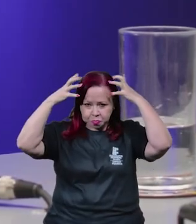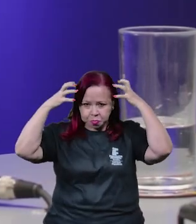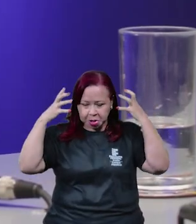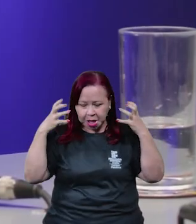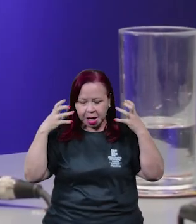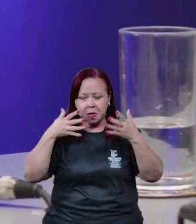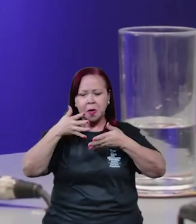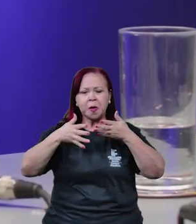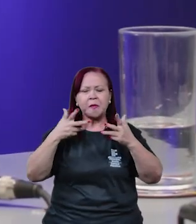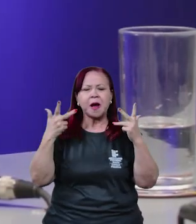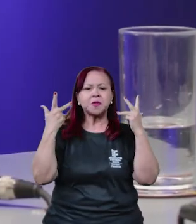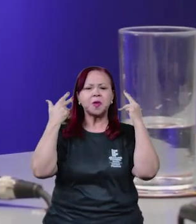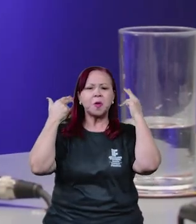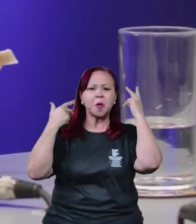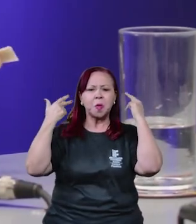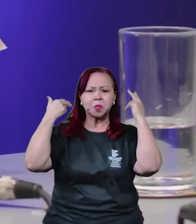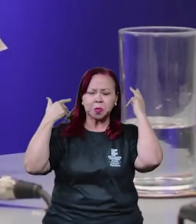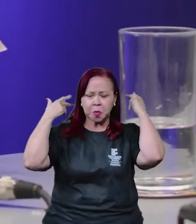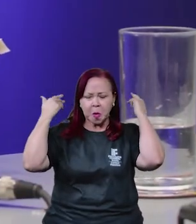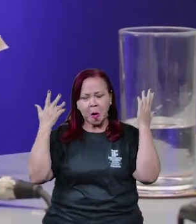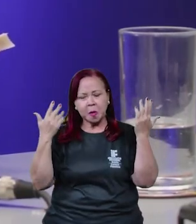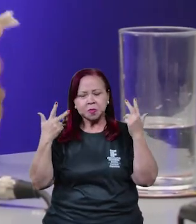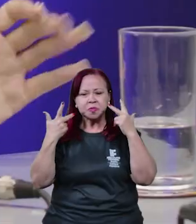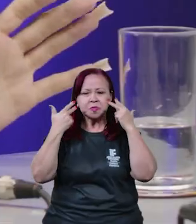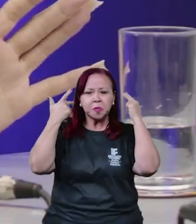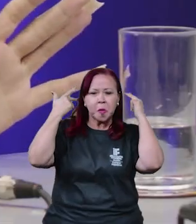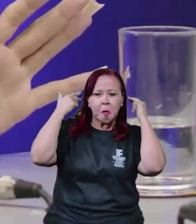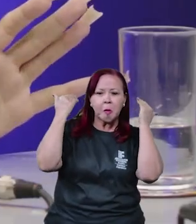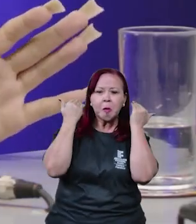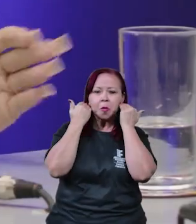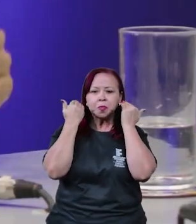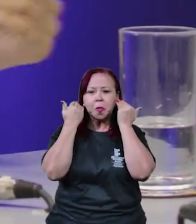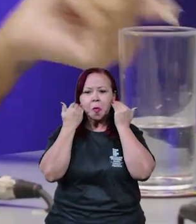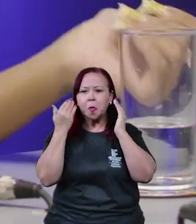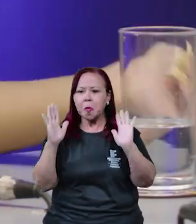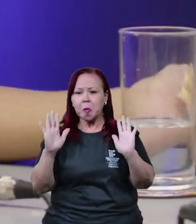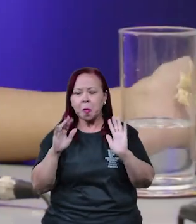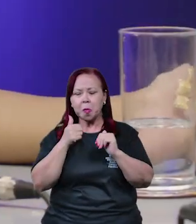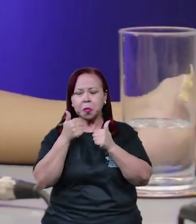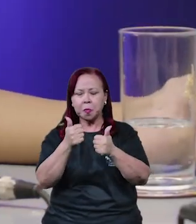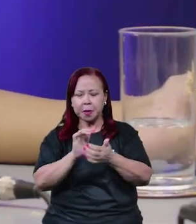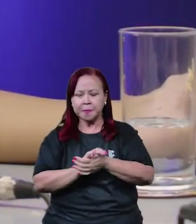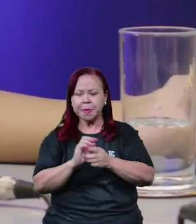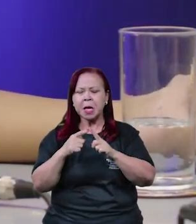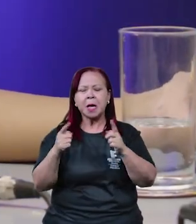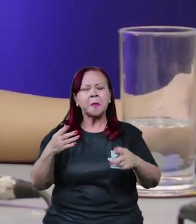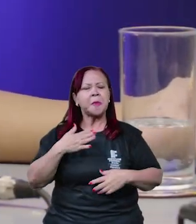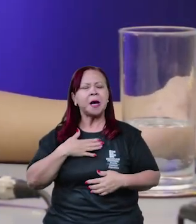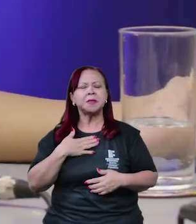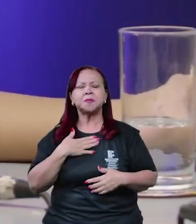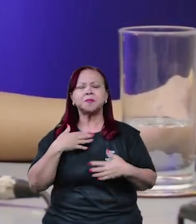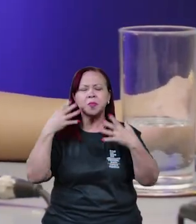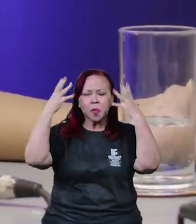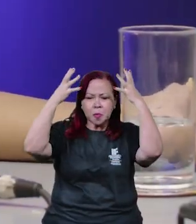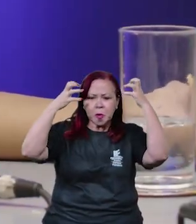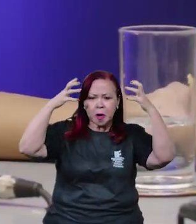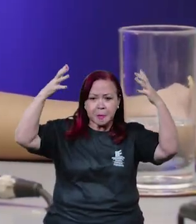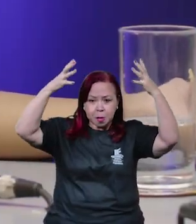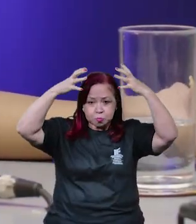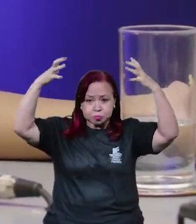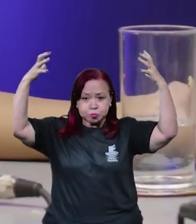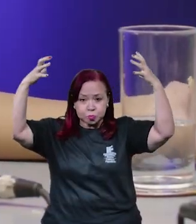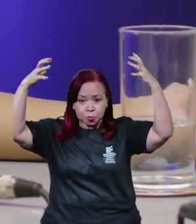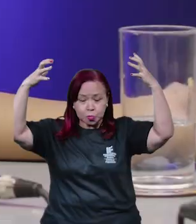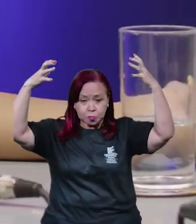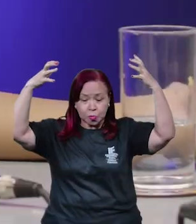corte de cabelo que, ai, se for curtinho até a orelha, tudo bem usar solto. Mas e o meu cabelo Black Power, que se eu esticar, ele vem aqui